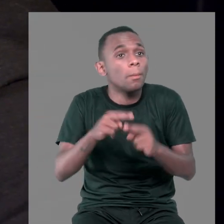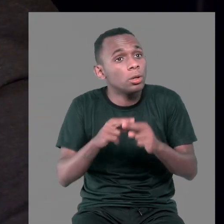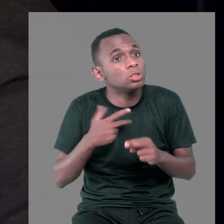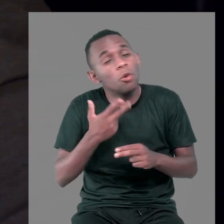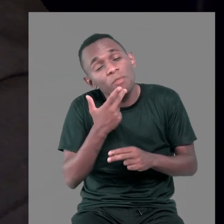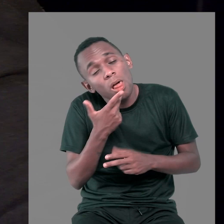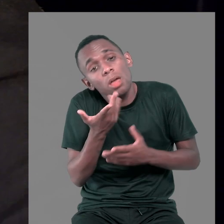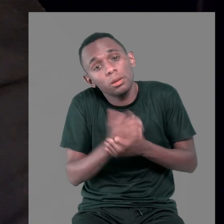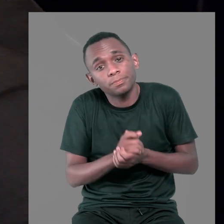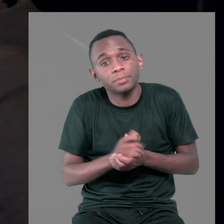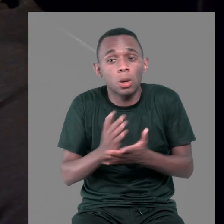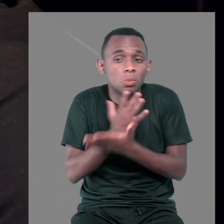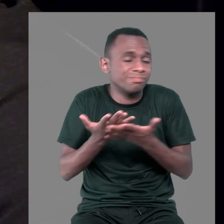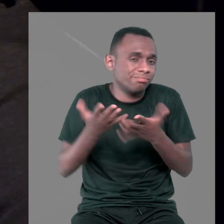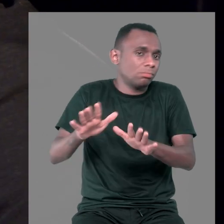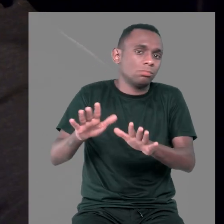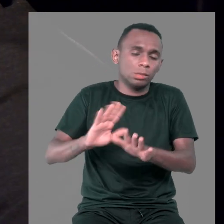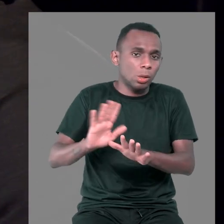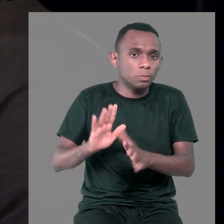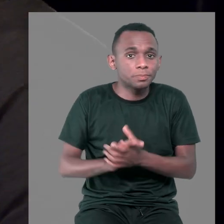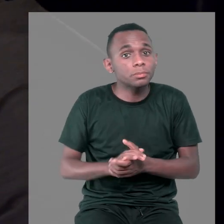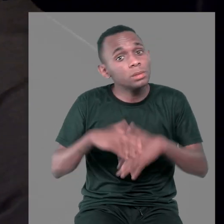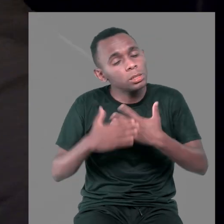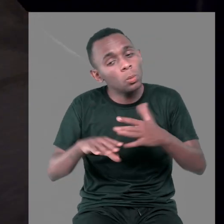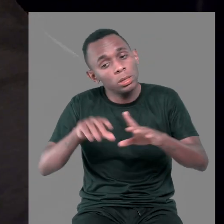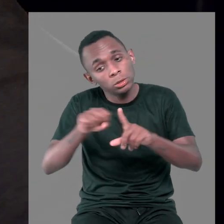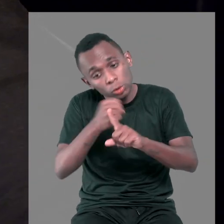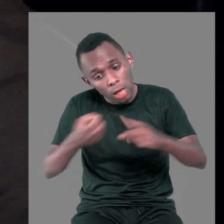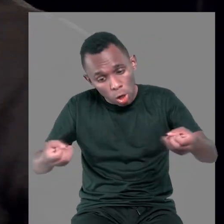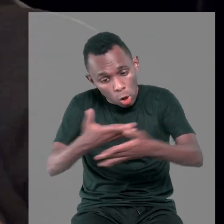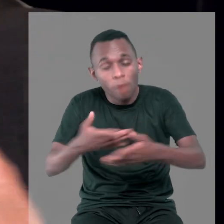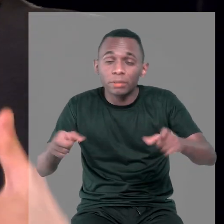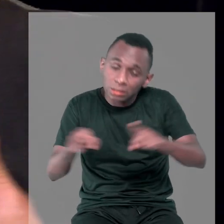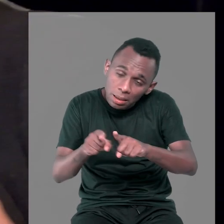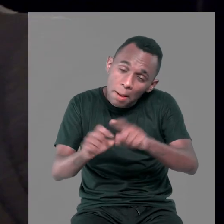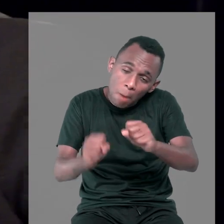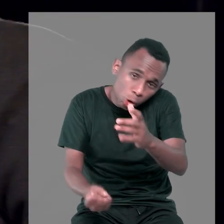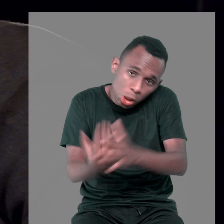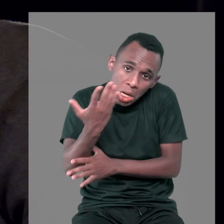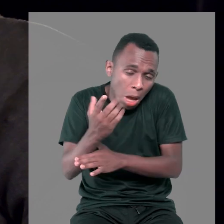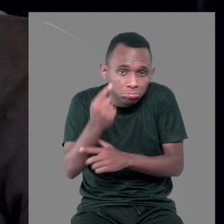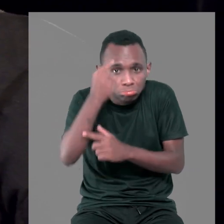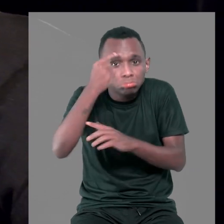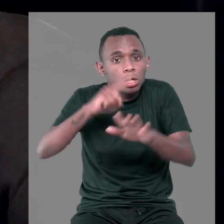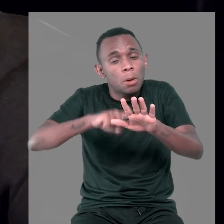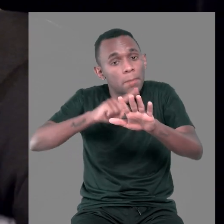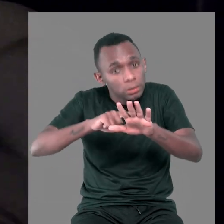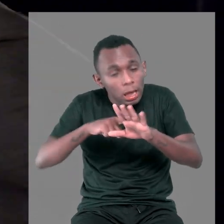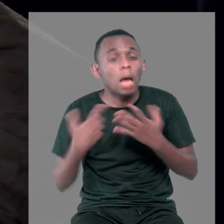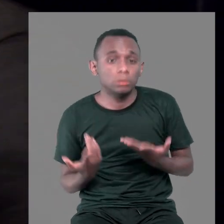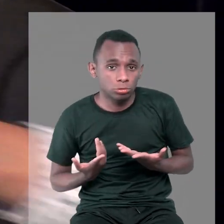suplanta essa indeterminação. A ideologia, eu falei isso mais cedo, né, na minha comunicação, a